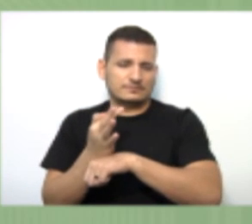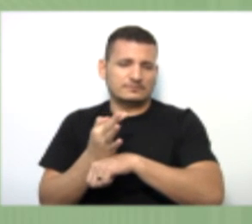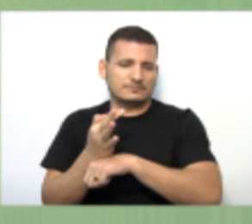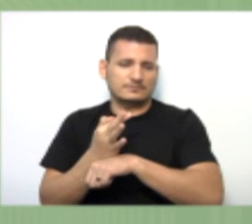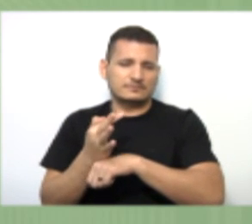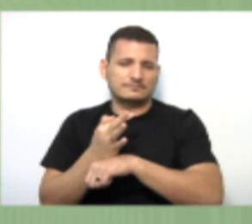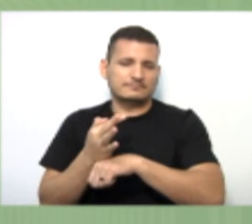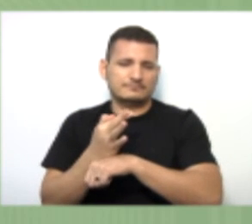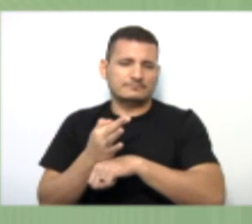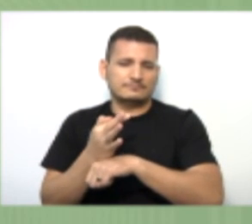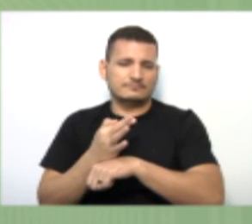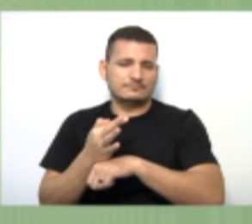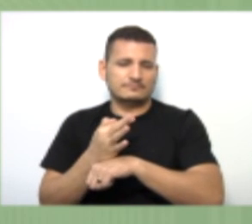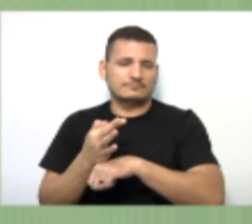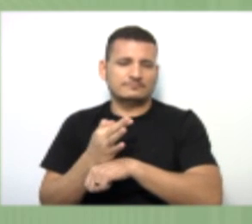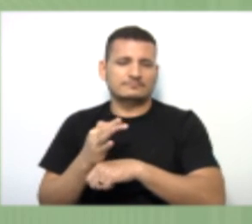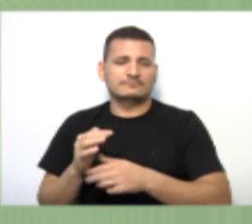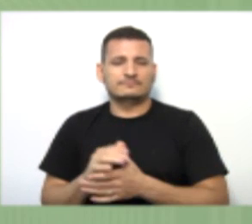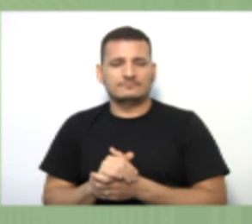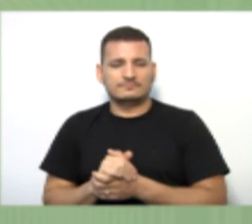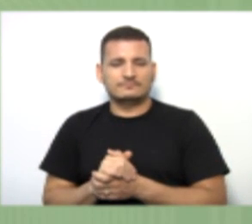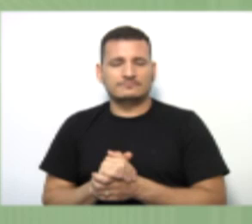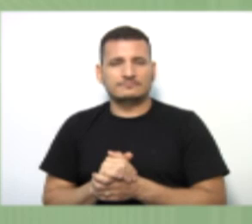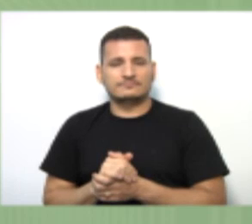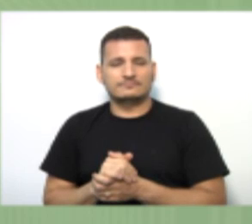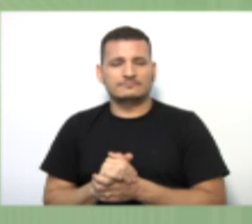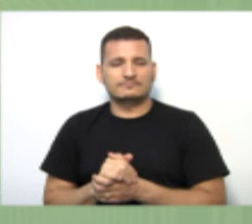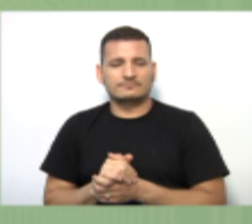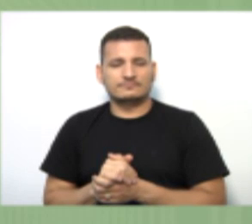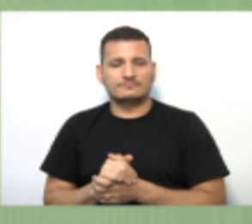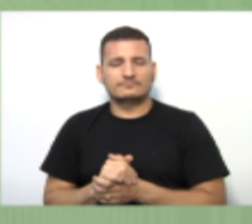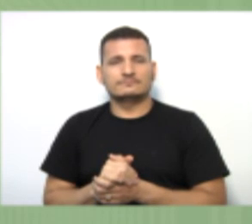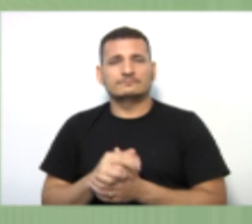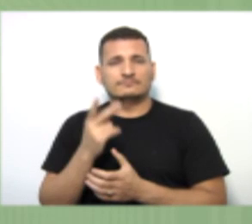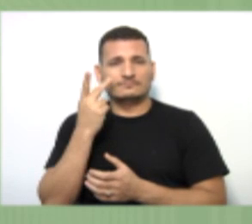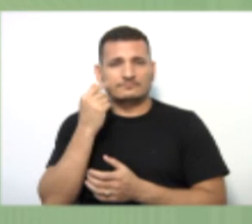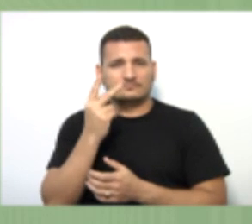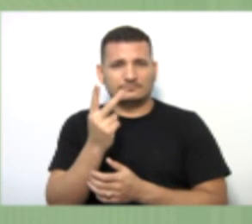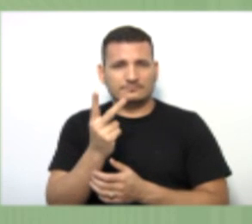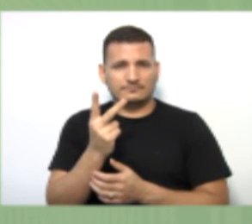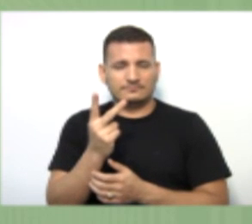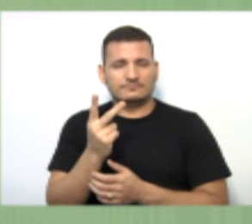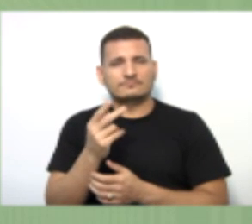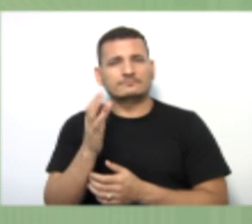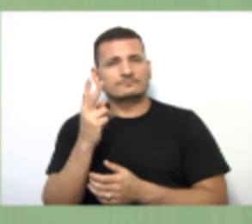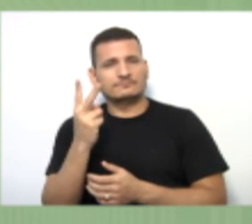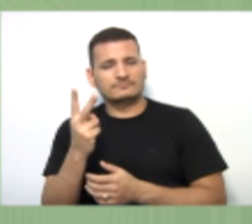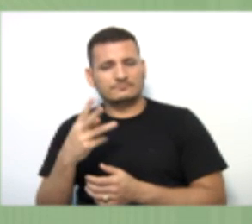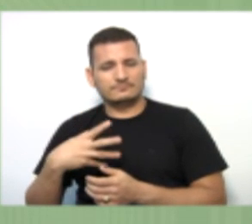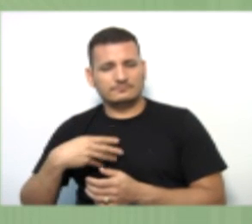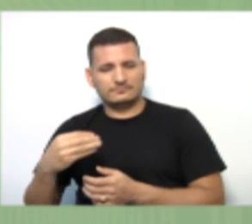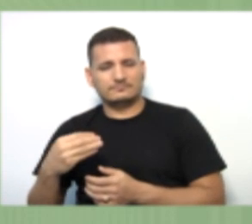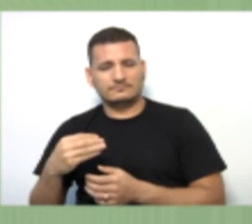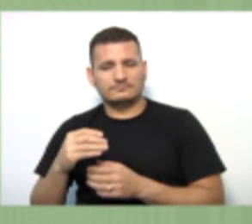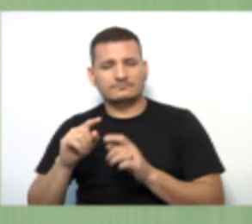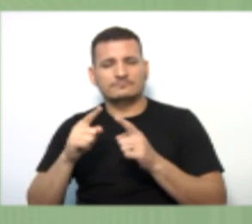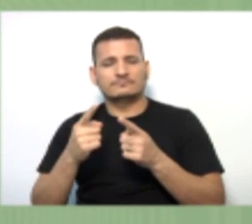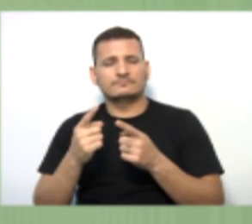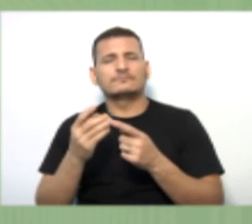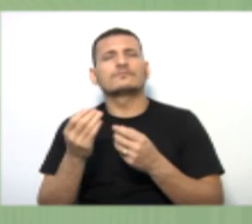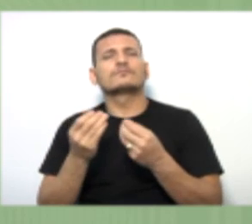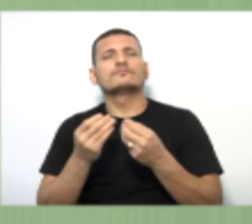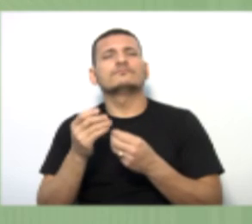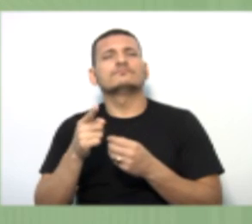vai. São elas, 2 pais e 2 filhos. Mas como isso